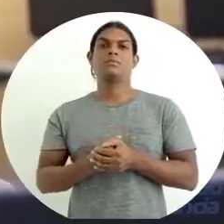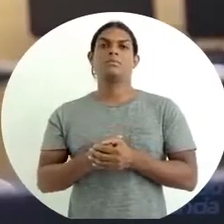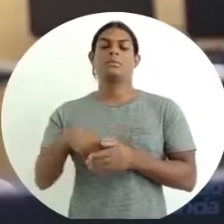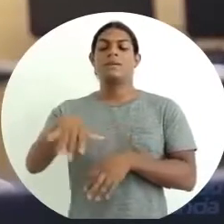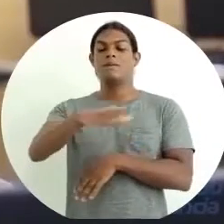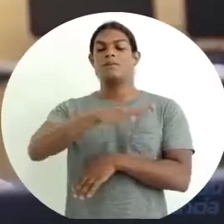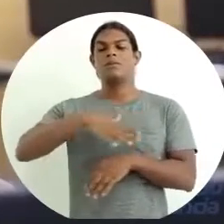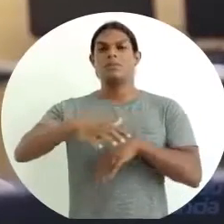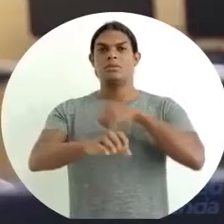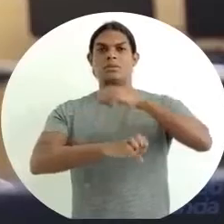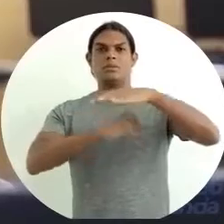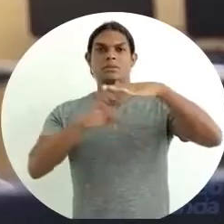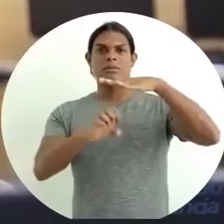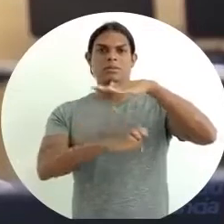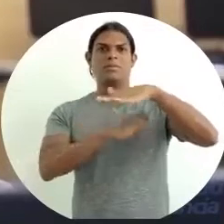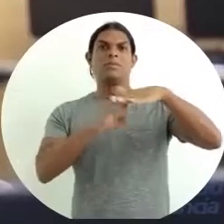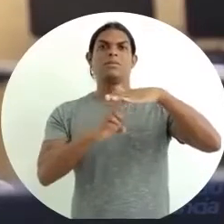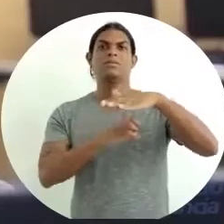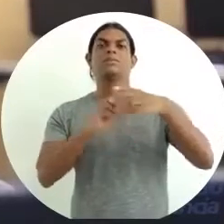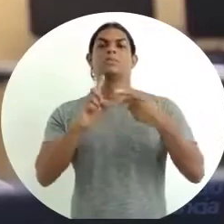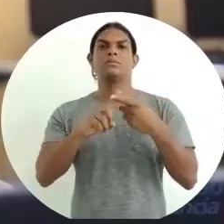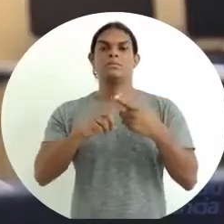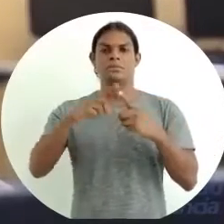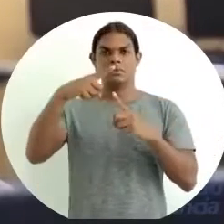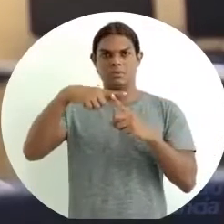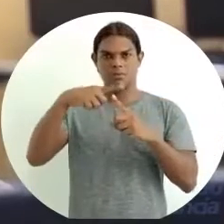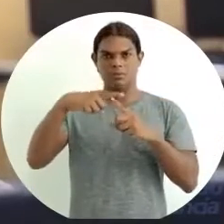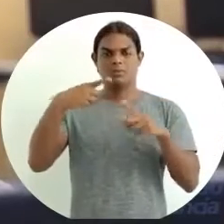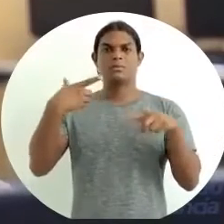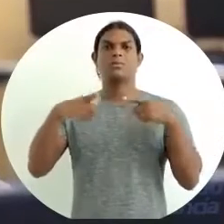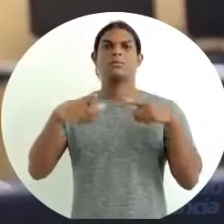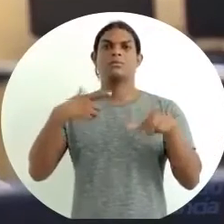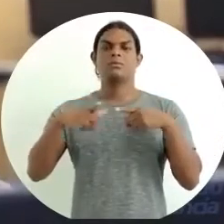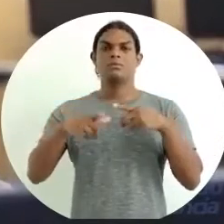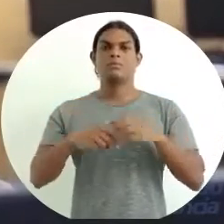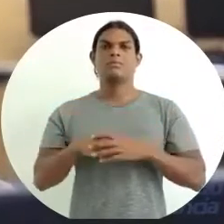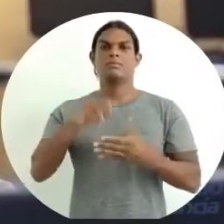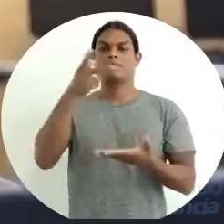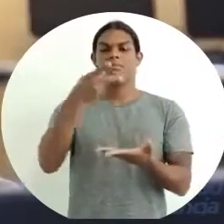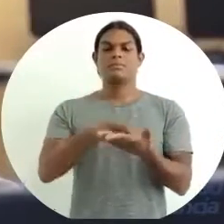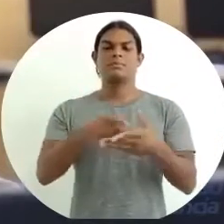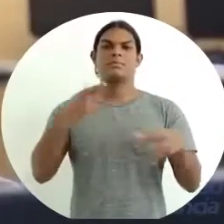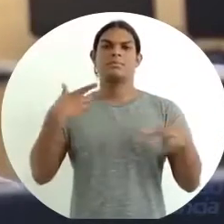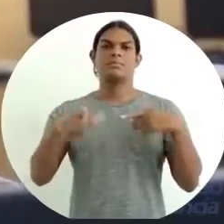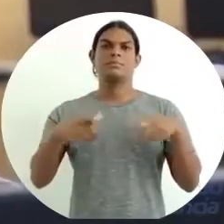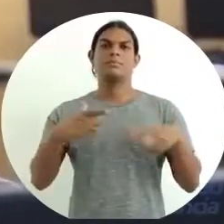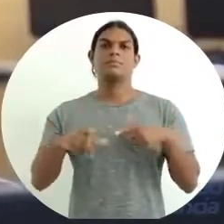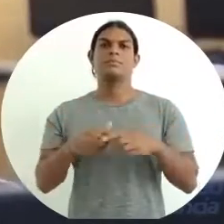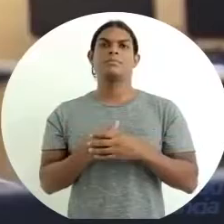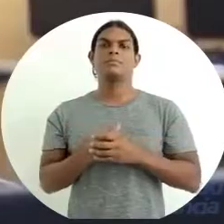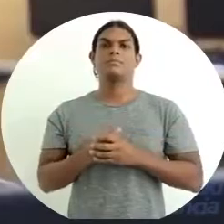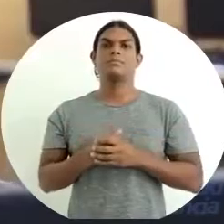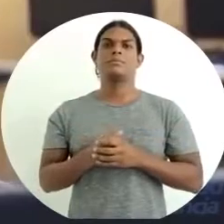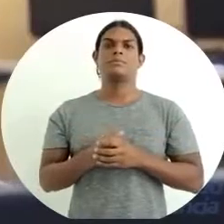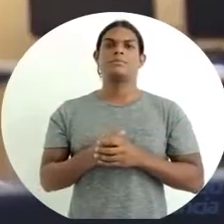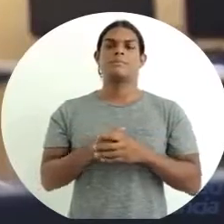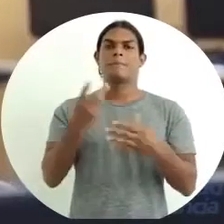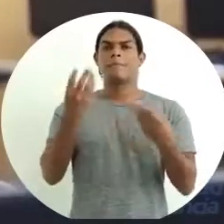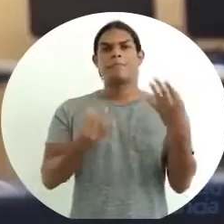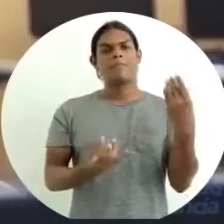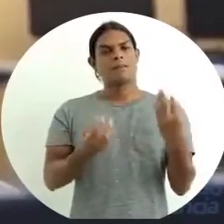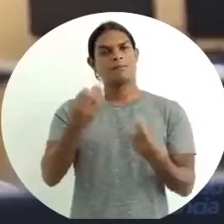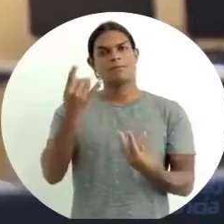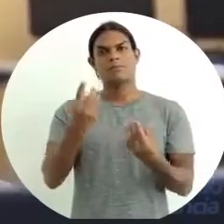ambiente de trabalho, se for no local do trabalho, isso é acidente do trabalho, tá? Um desabamento, a inundação, um incêndio que